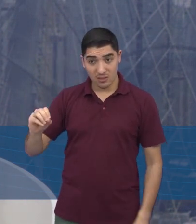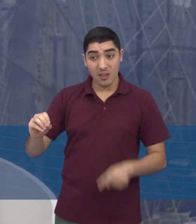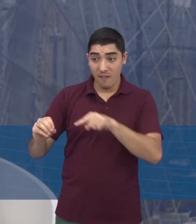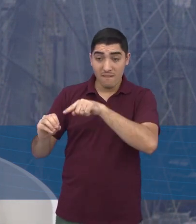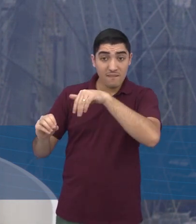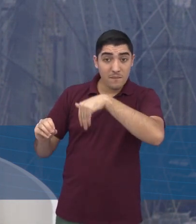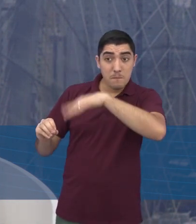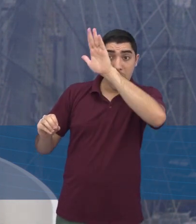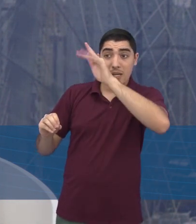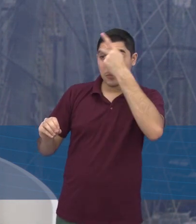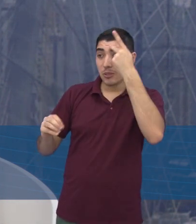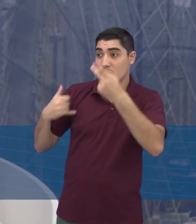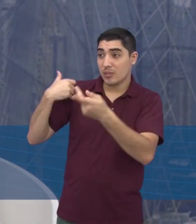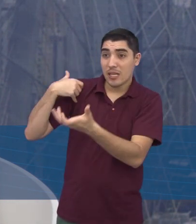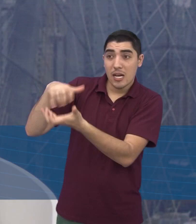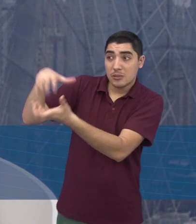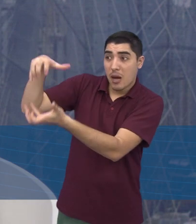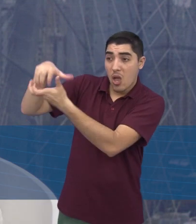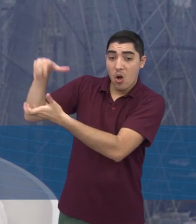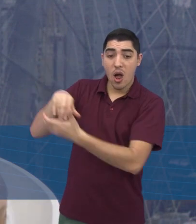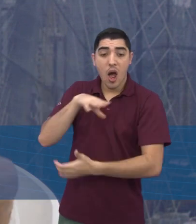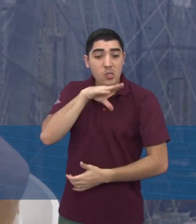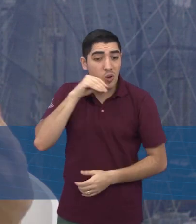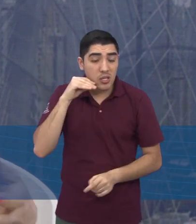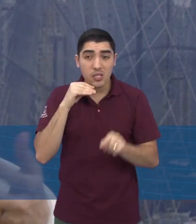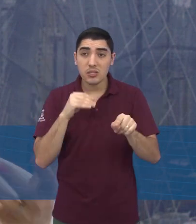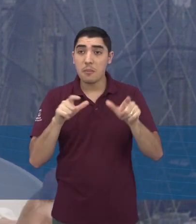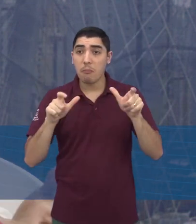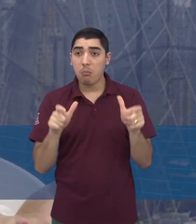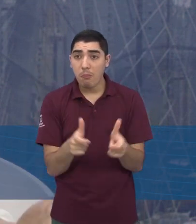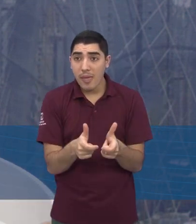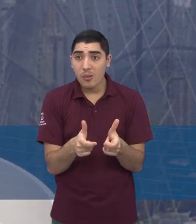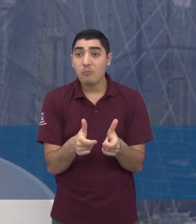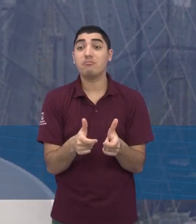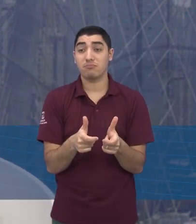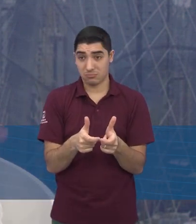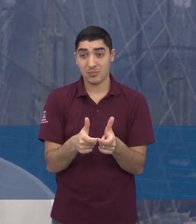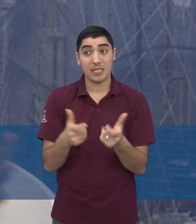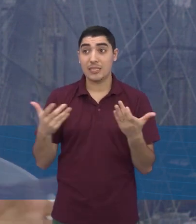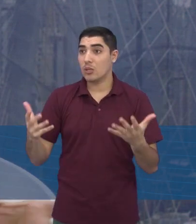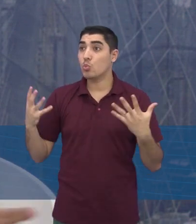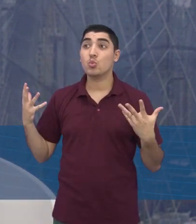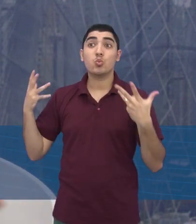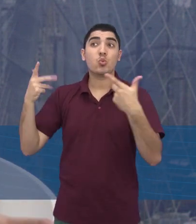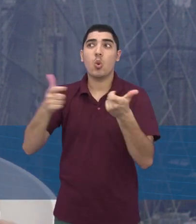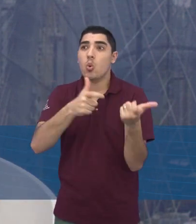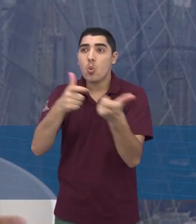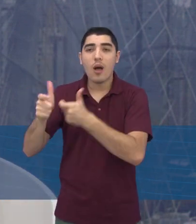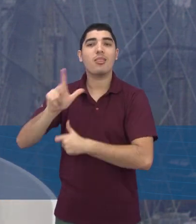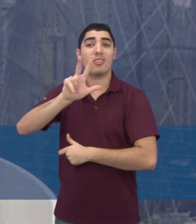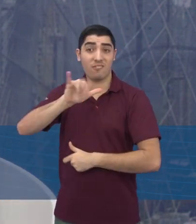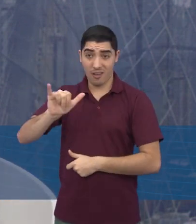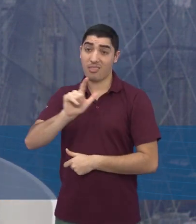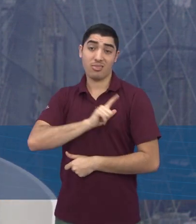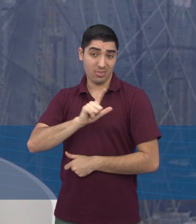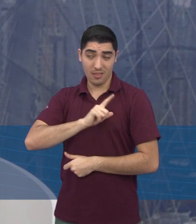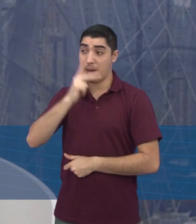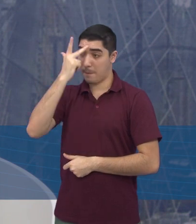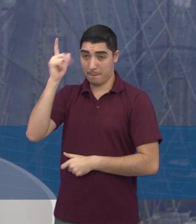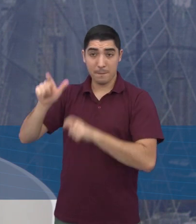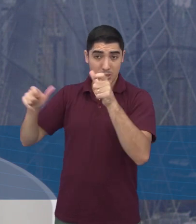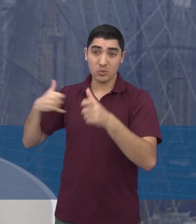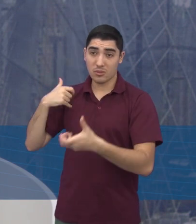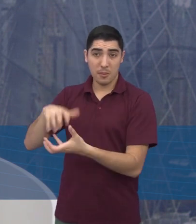do que adolescentes. Então, isso quer dizer que nós teremos idosos e idosas em todos os lugares da